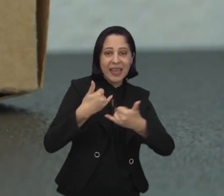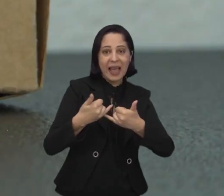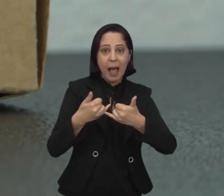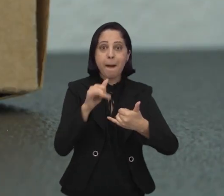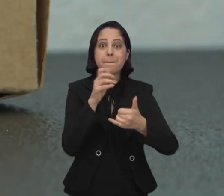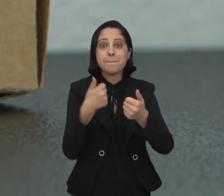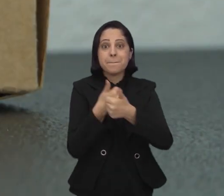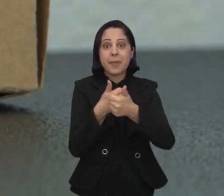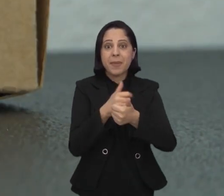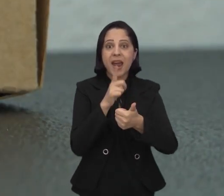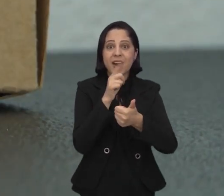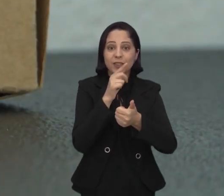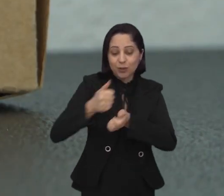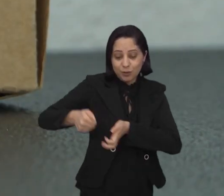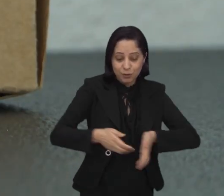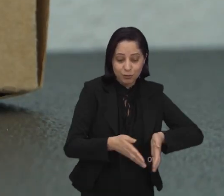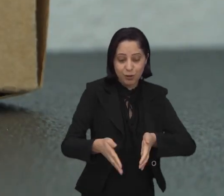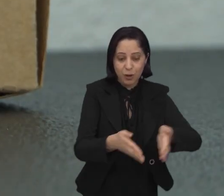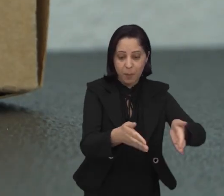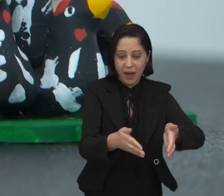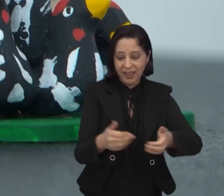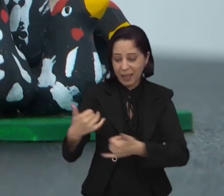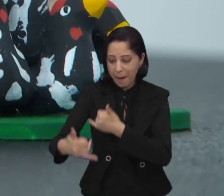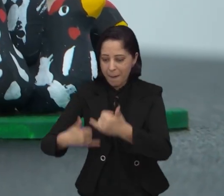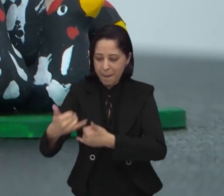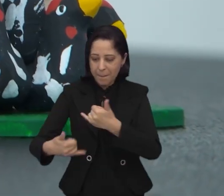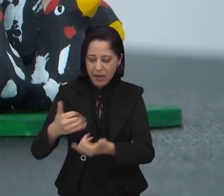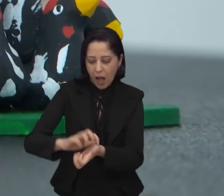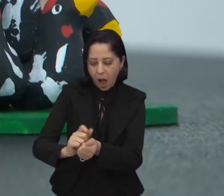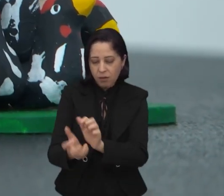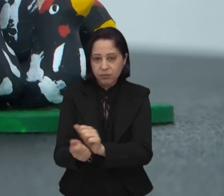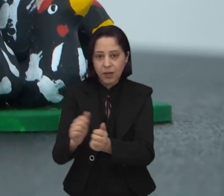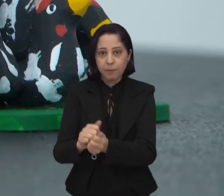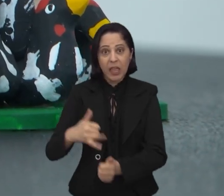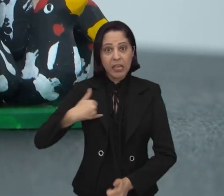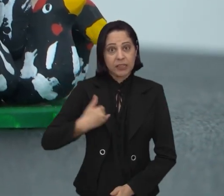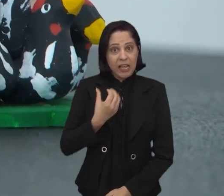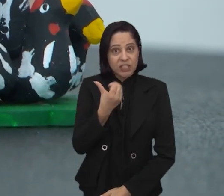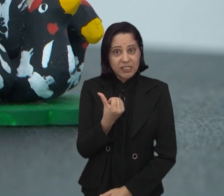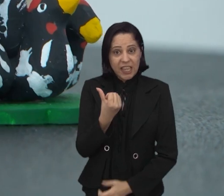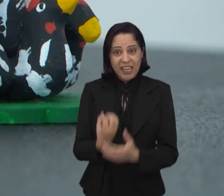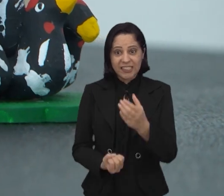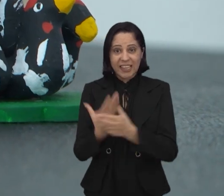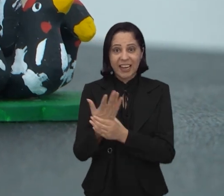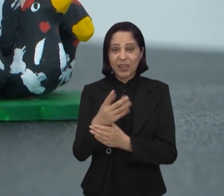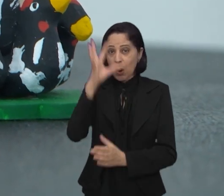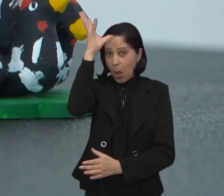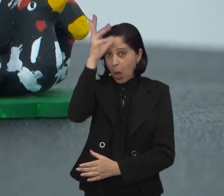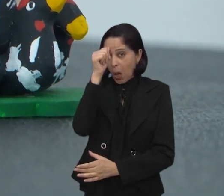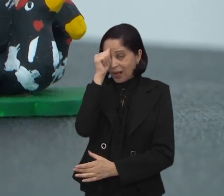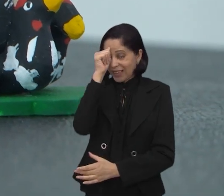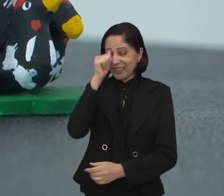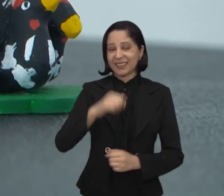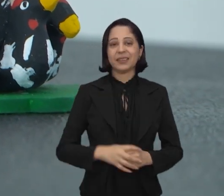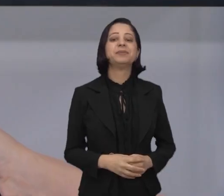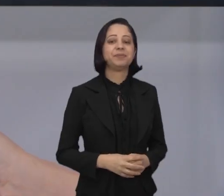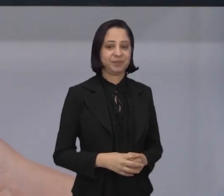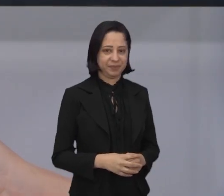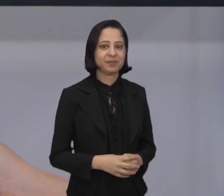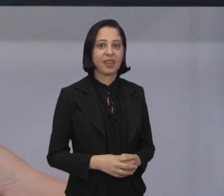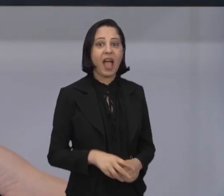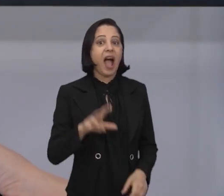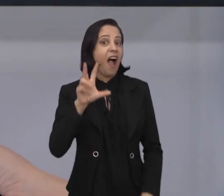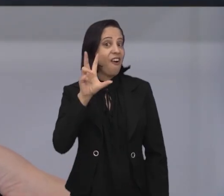às margens do rio Paraíba. Aos 6 anos de idade, fez a primeira peça, uma galinha.